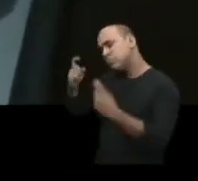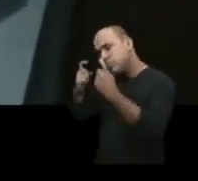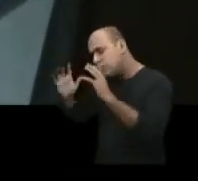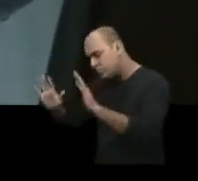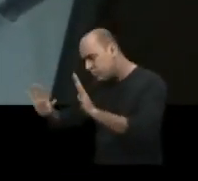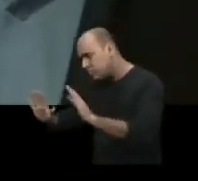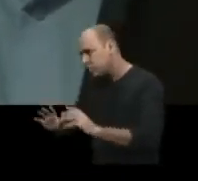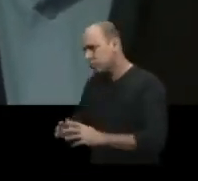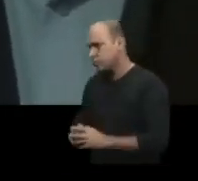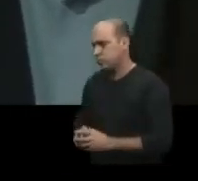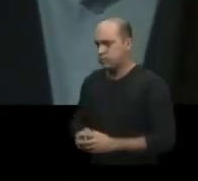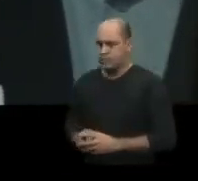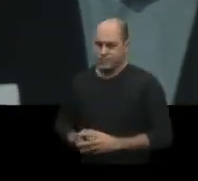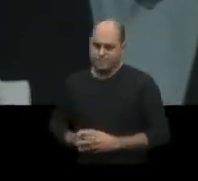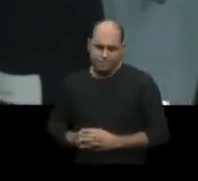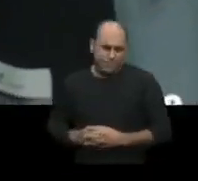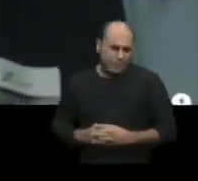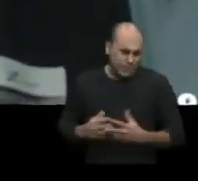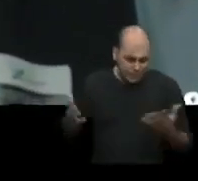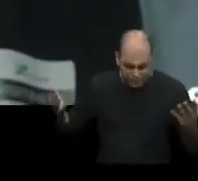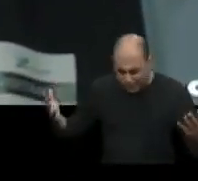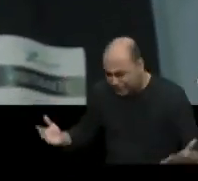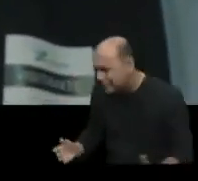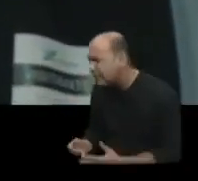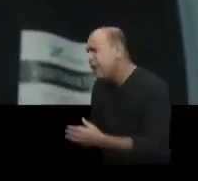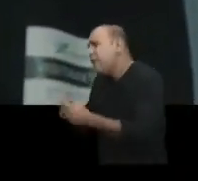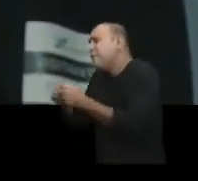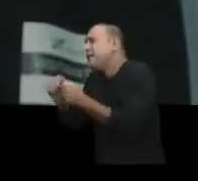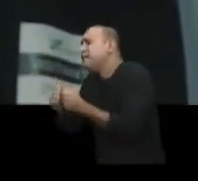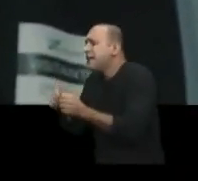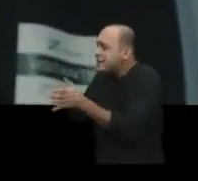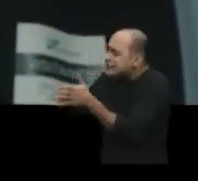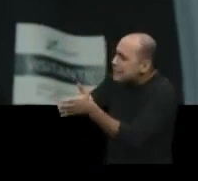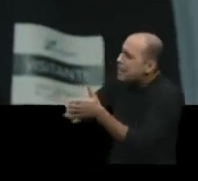Talvez eu podia ter feito mais exames nele.